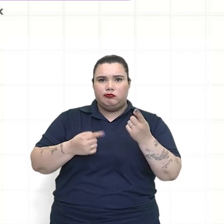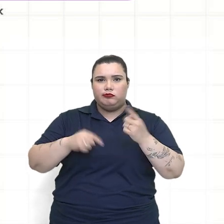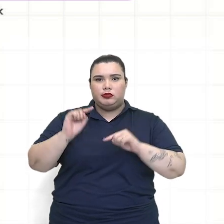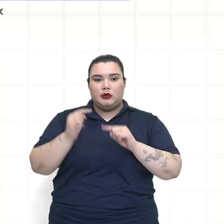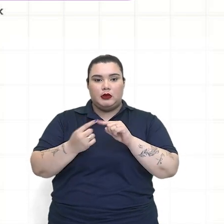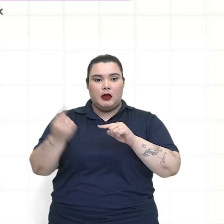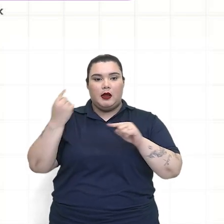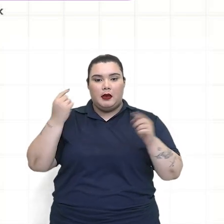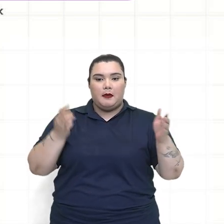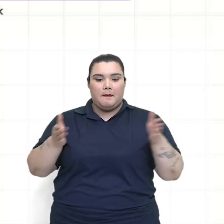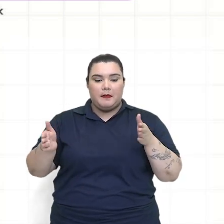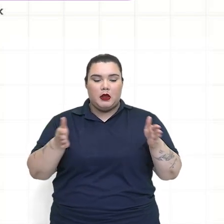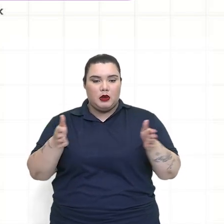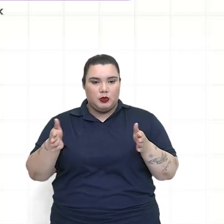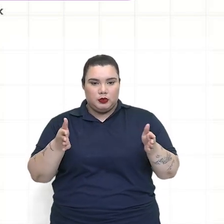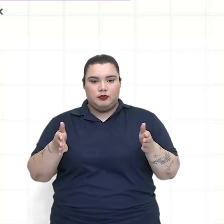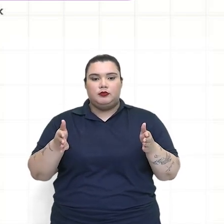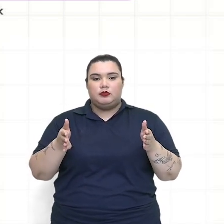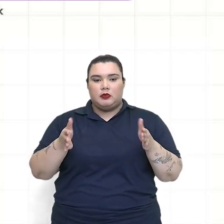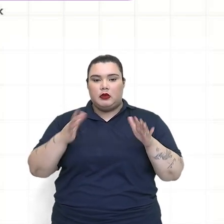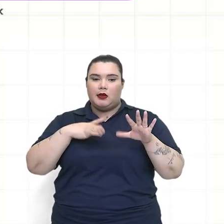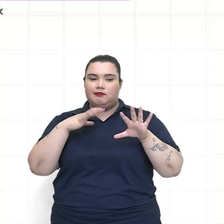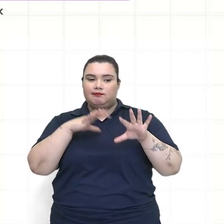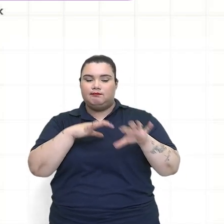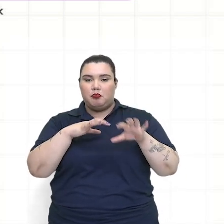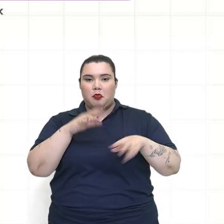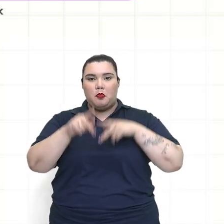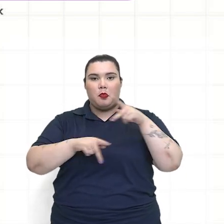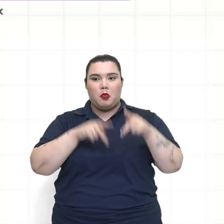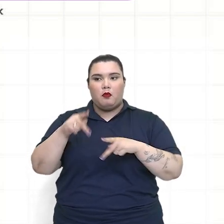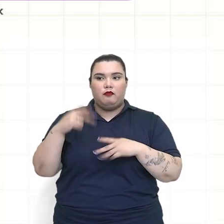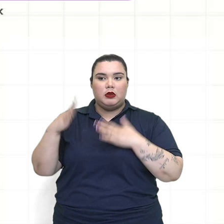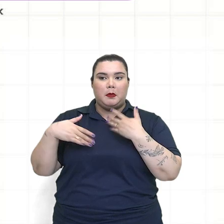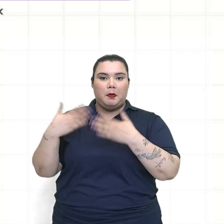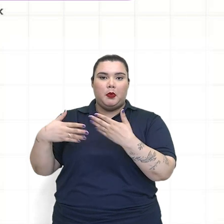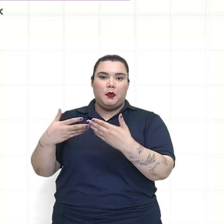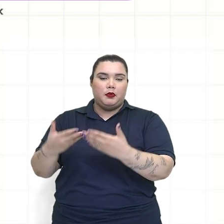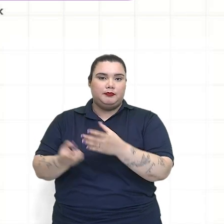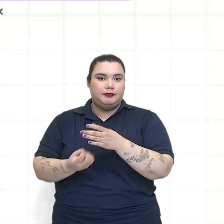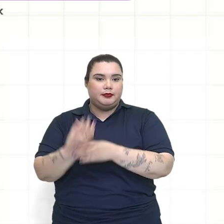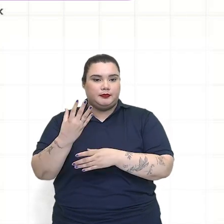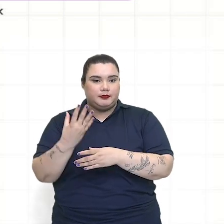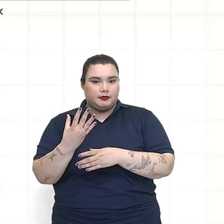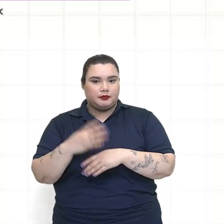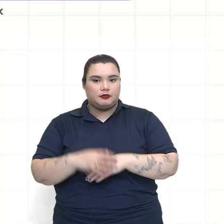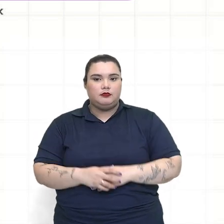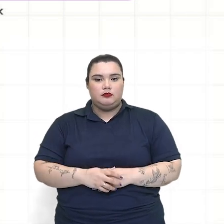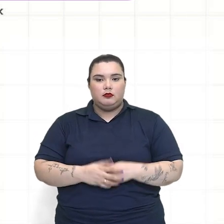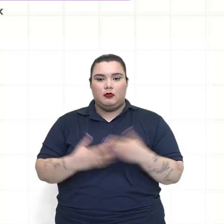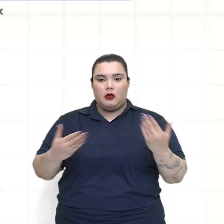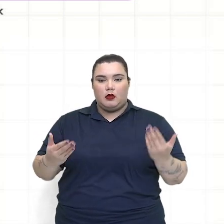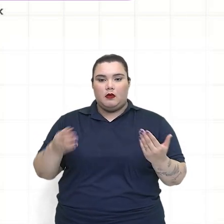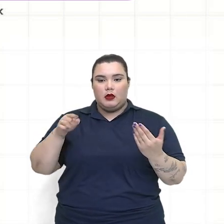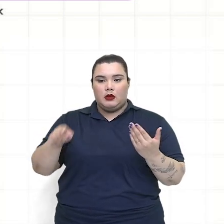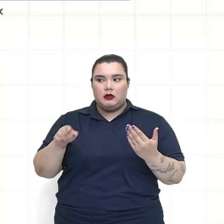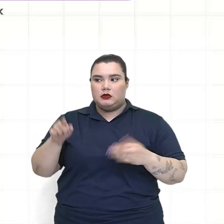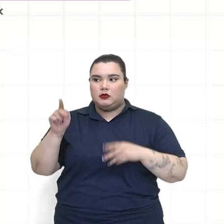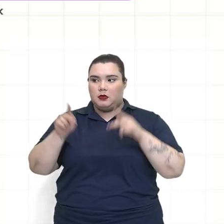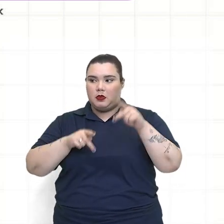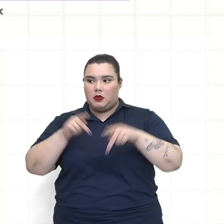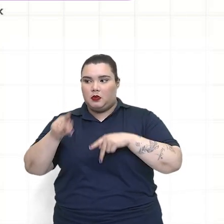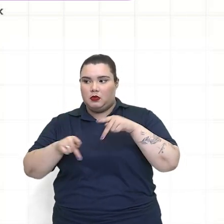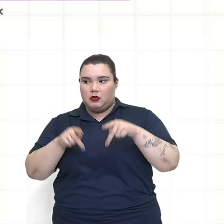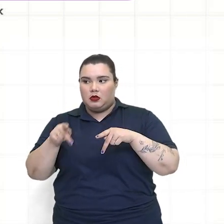quais influenciaram civilizações posteriores. Gente, esse pessoal aqui, eles